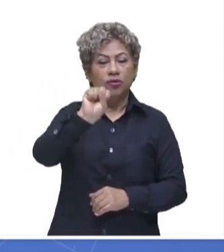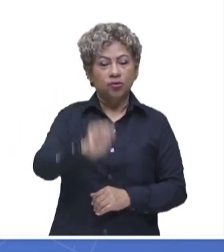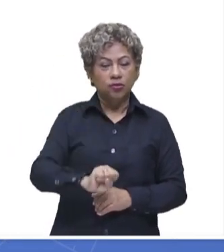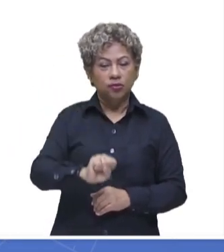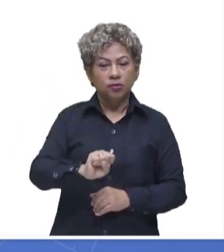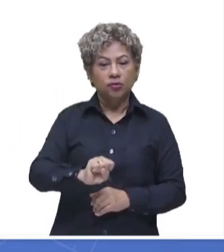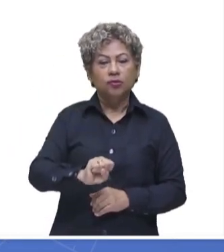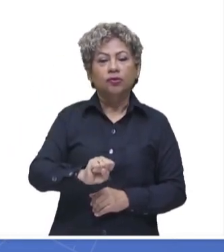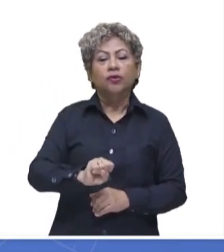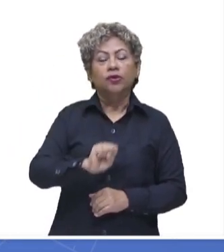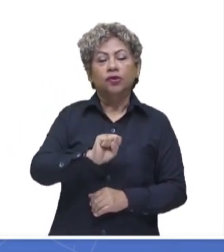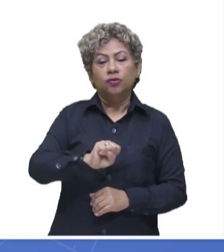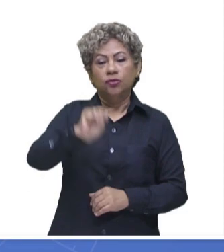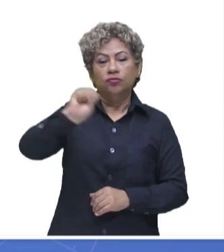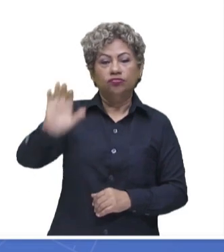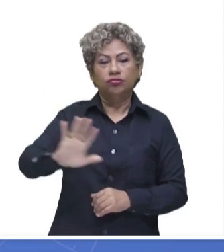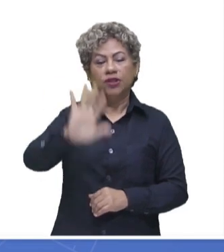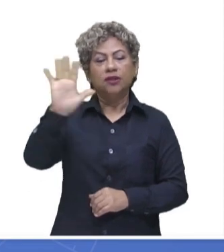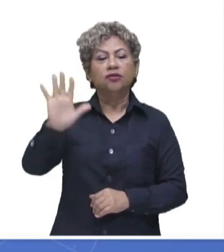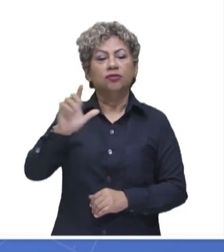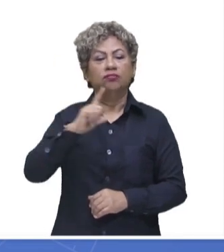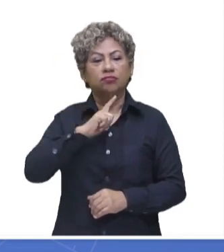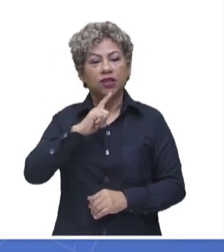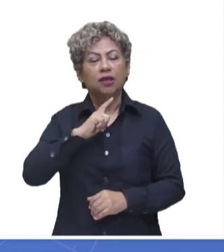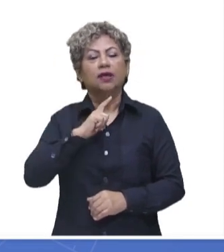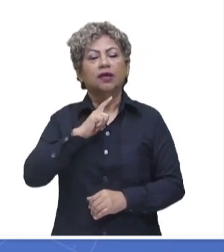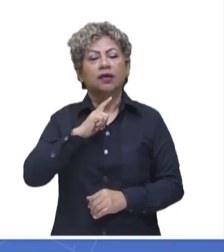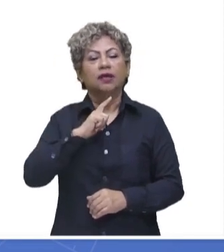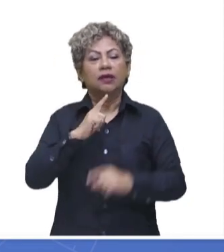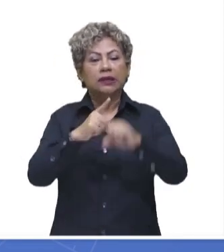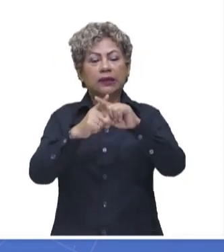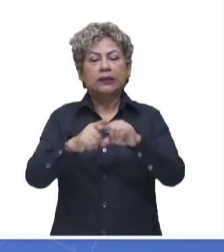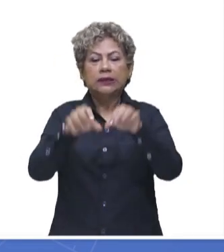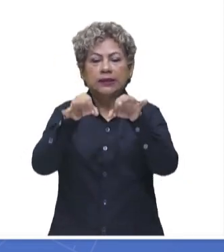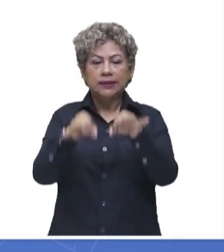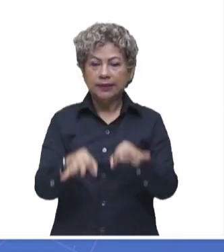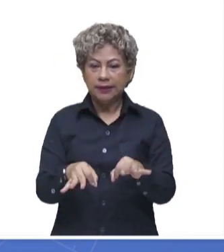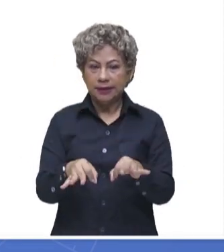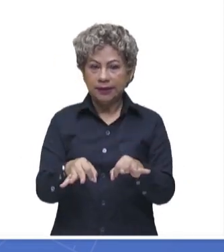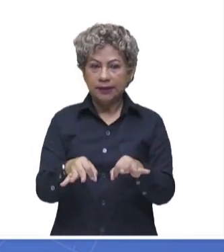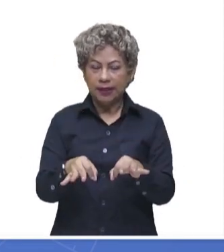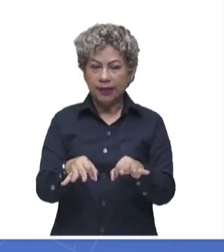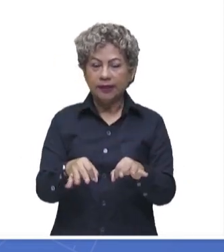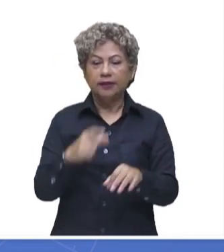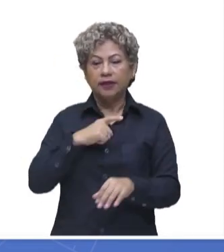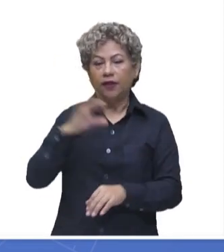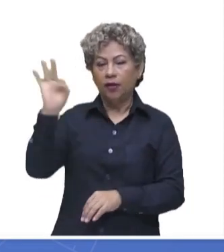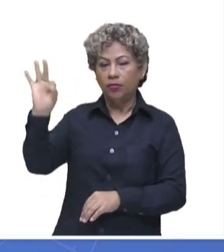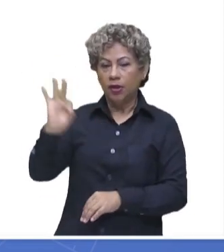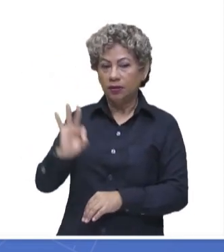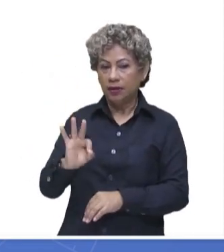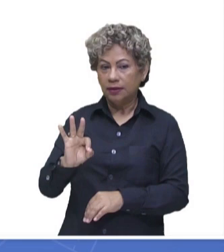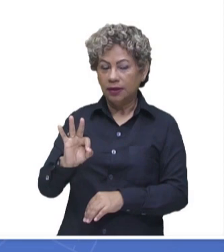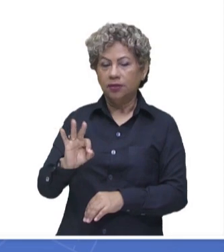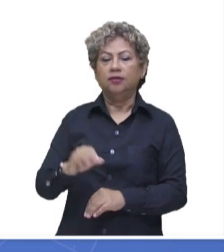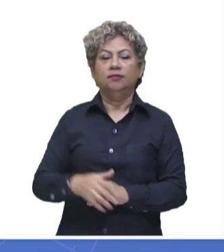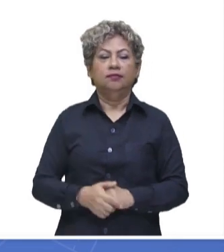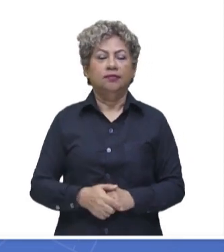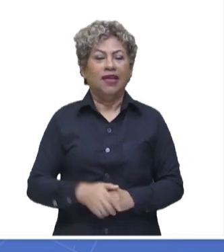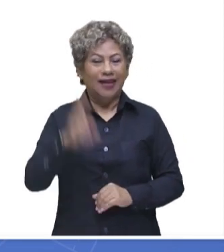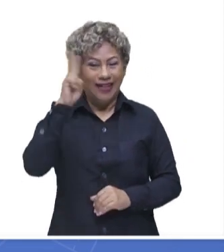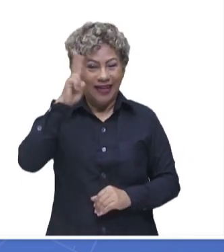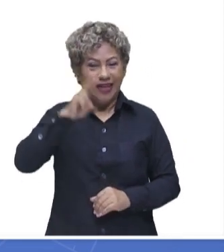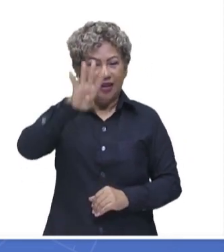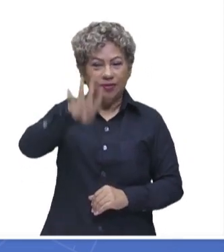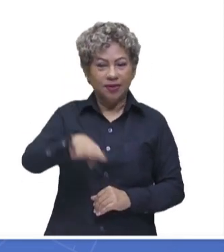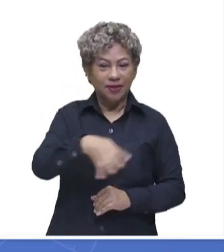frequência relativa? Né? Na nossa aula a gente viu que a frequência relativa é sempre mostrada em porcentagem. Então lá na nossa